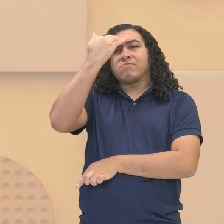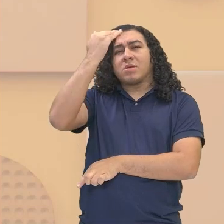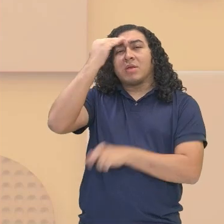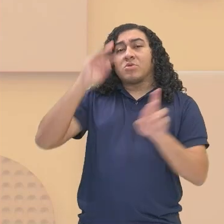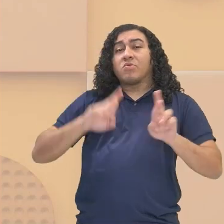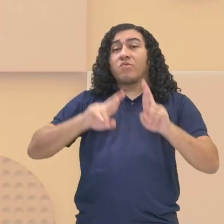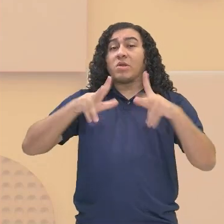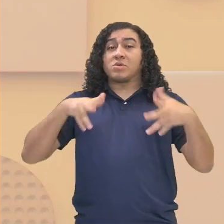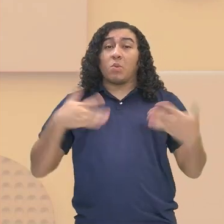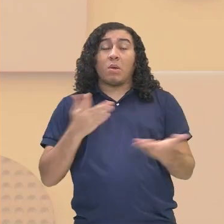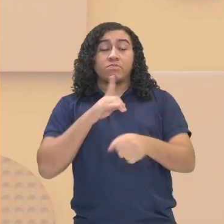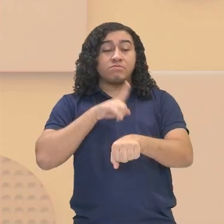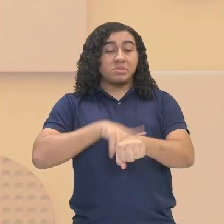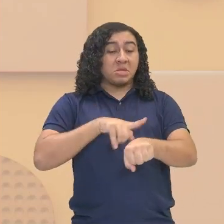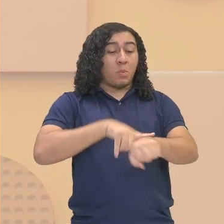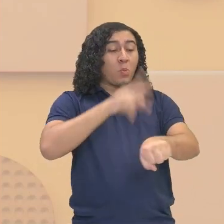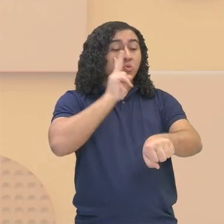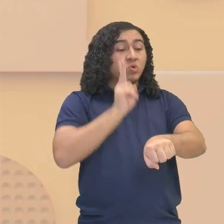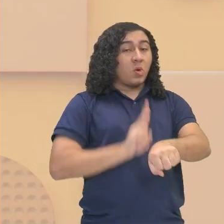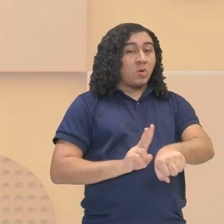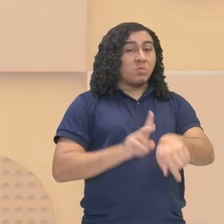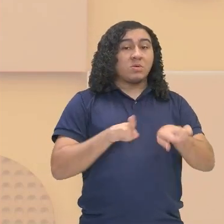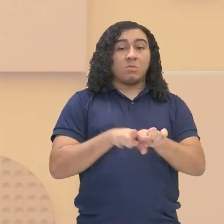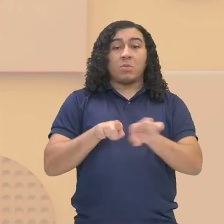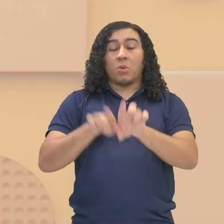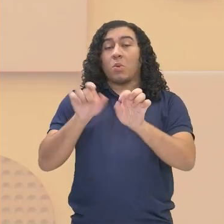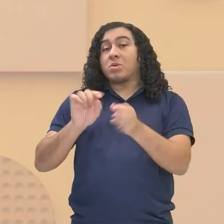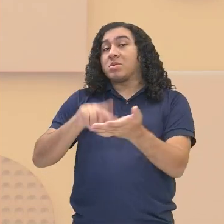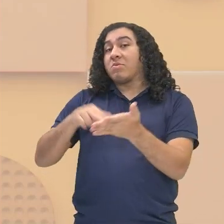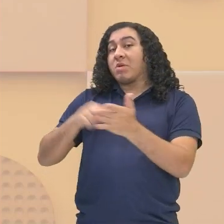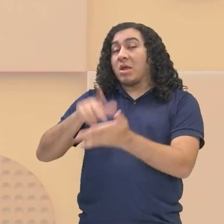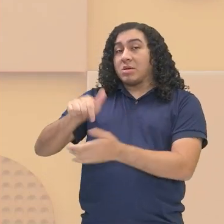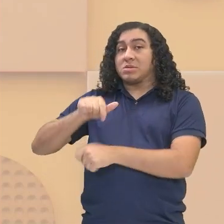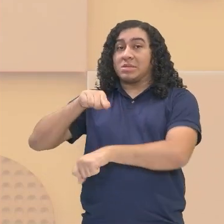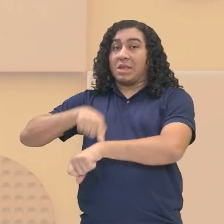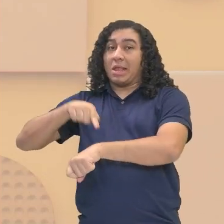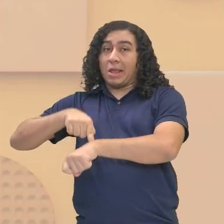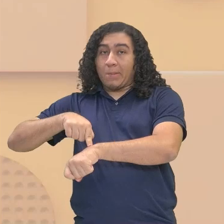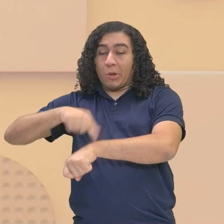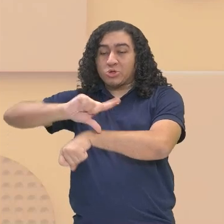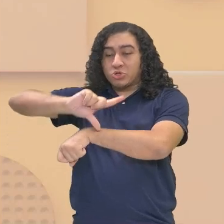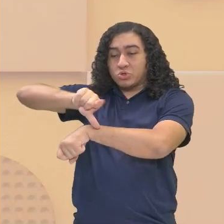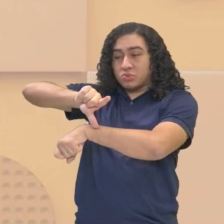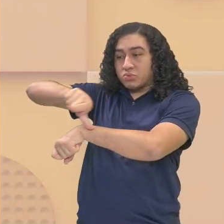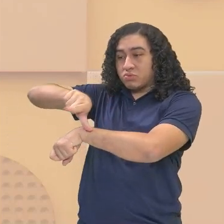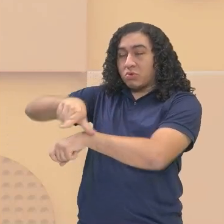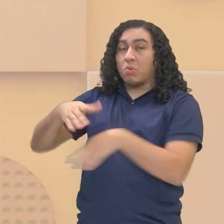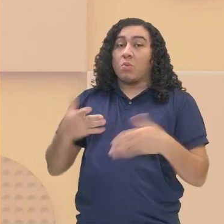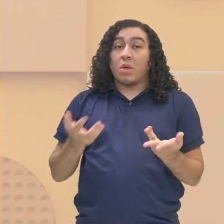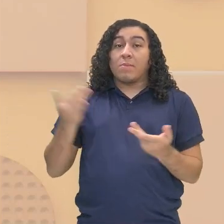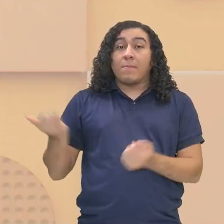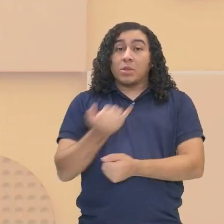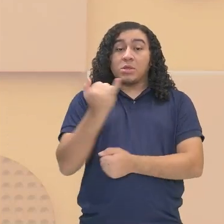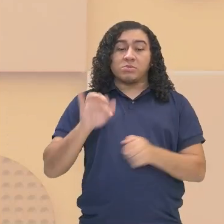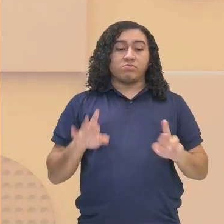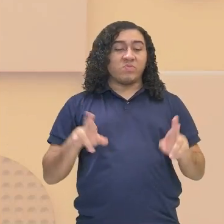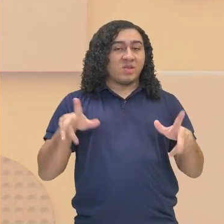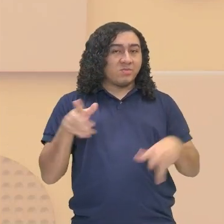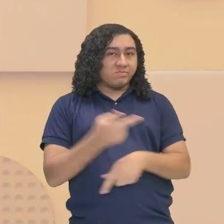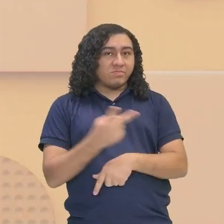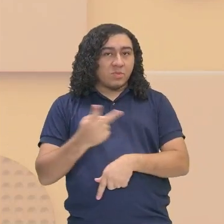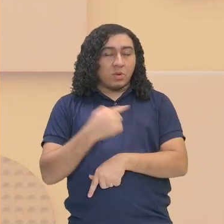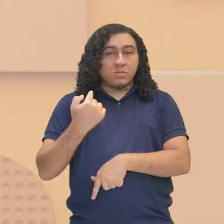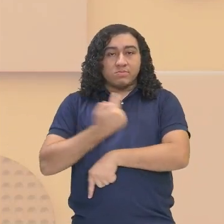esse tempo histórico, professora? E o que é, então, esse tempo cronológico? Qual a importância, então, né? Para a